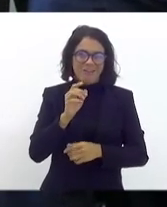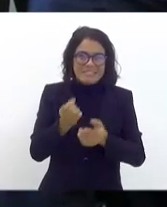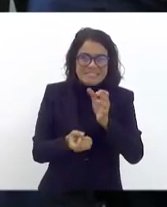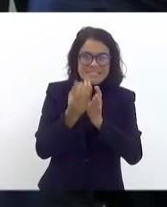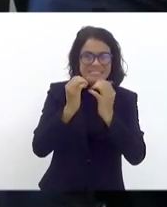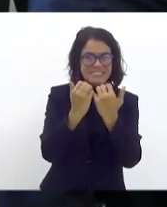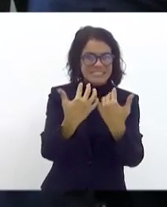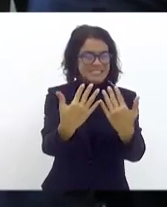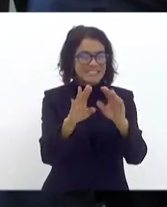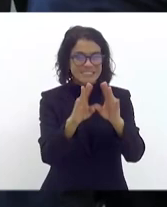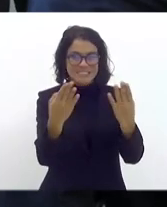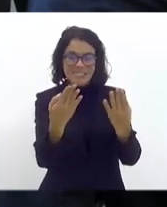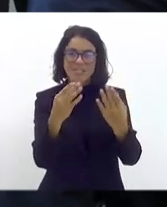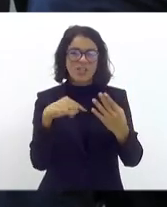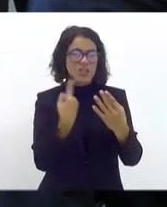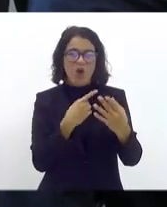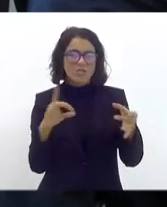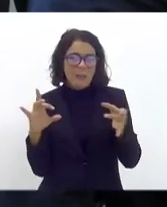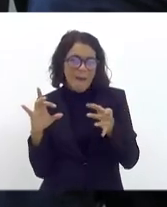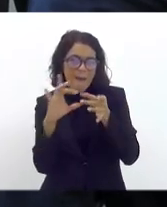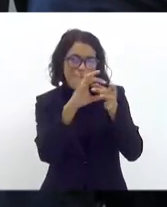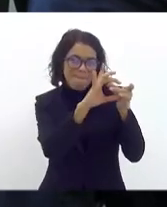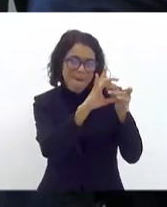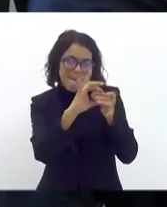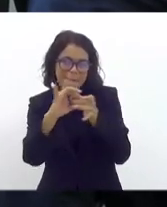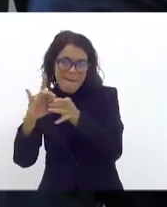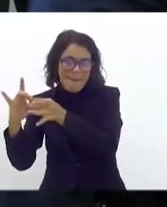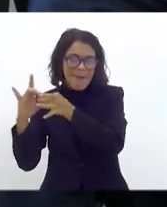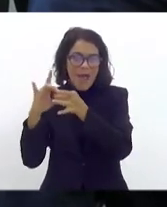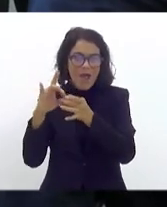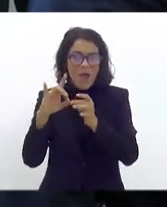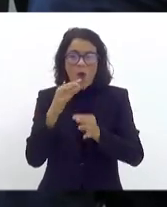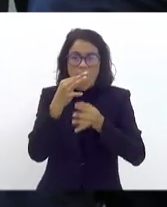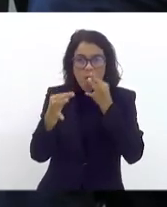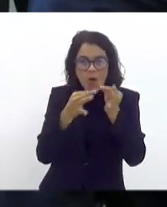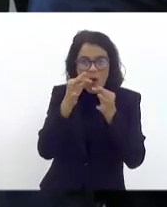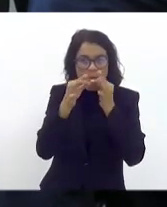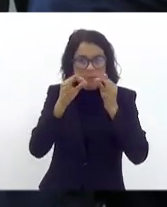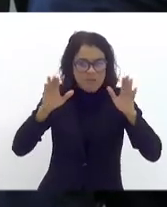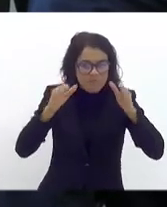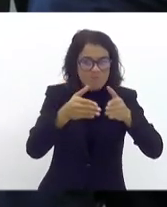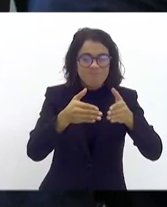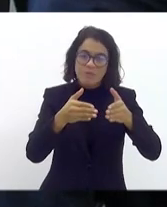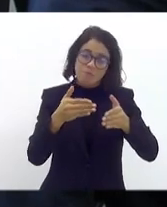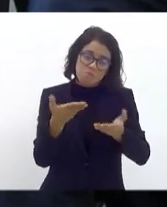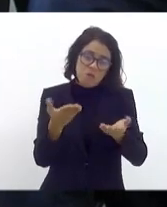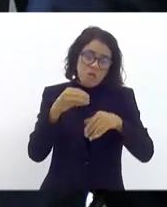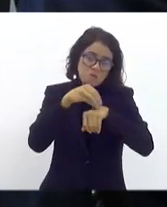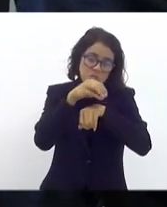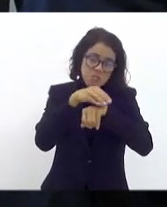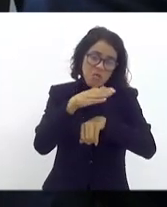tem ainda consolidado, nós, enquanto parlamentares, opiniões mais fechadas. Essas são as minhas indicações, posso